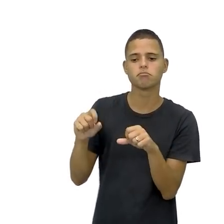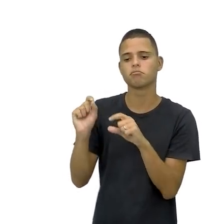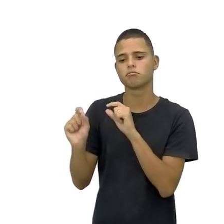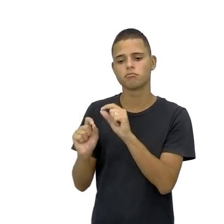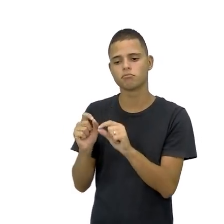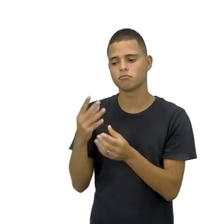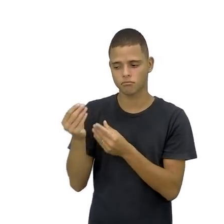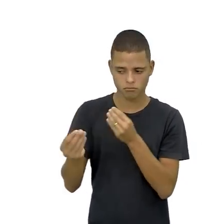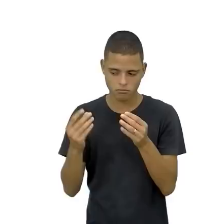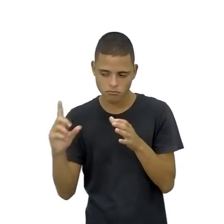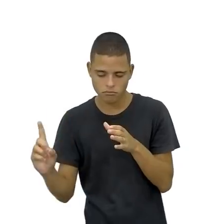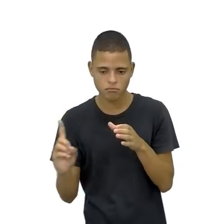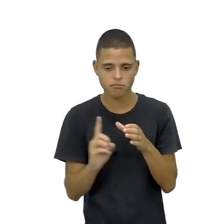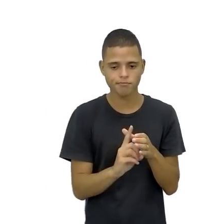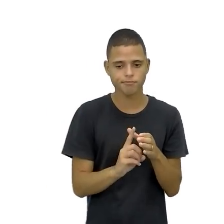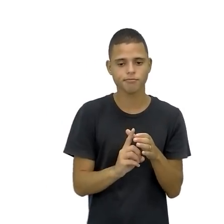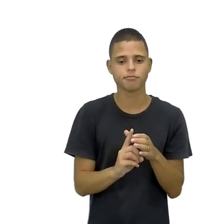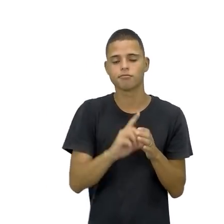à escola,